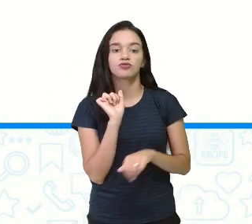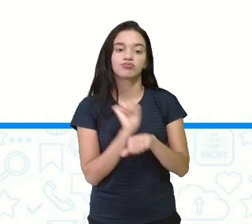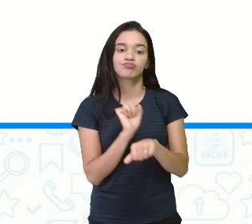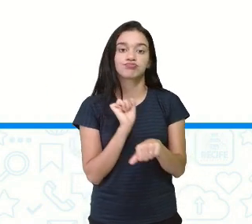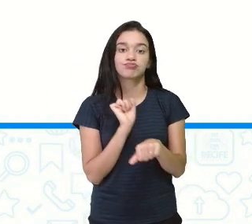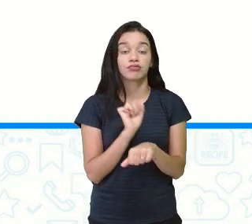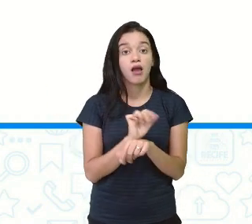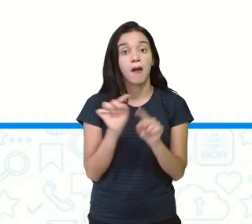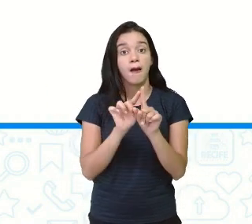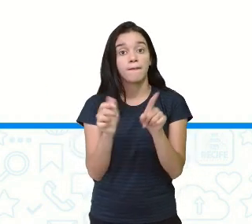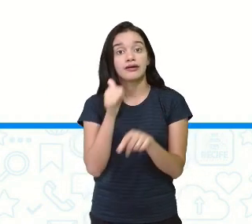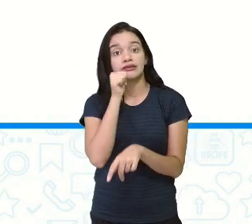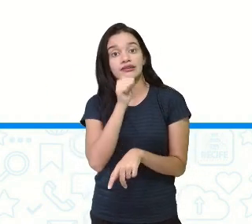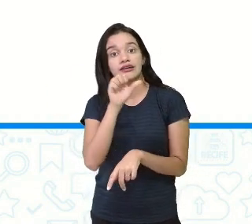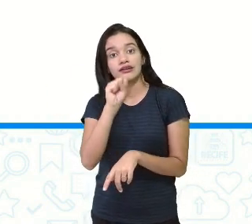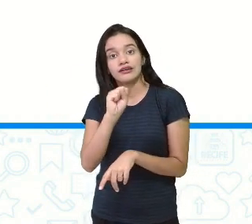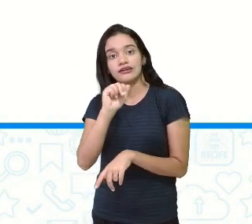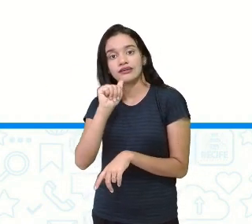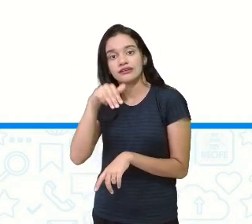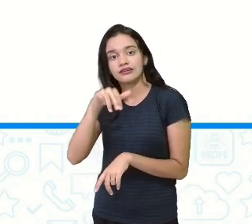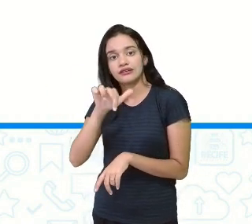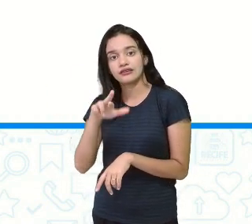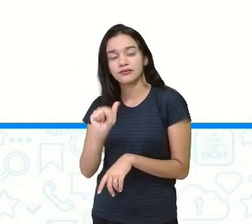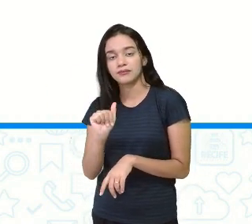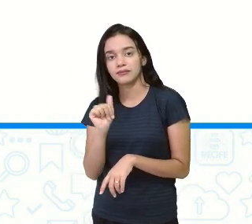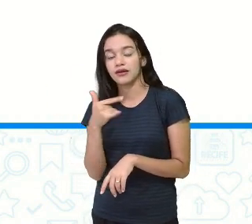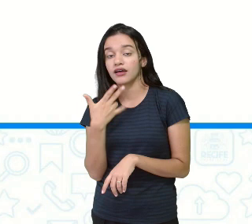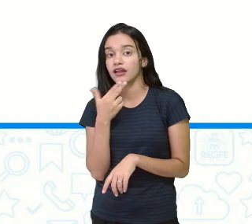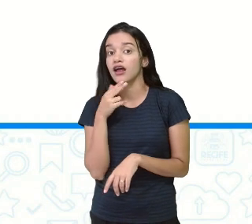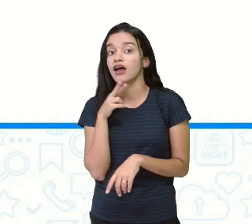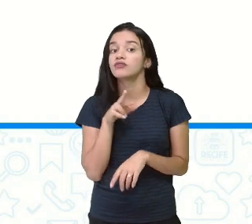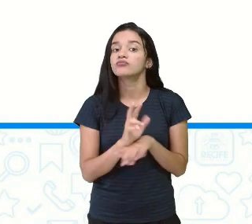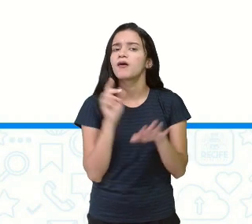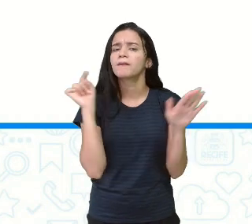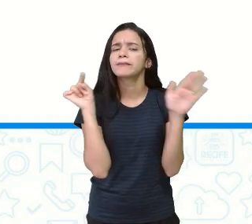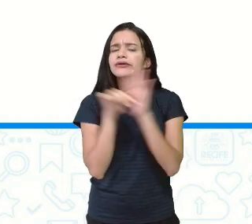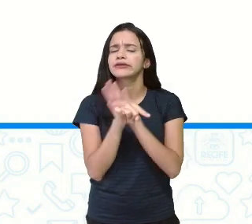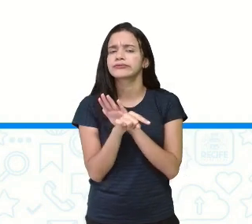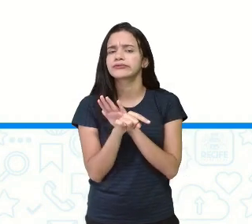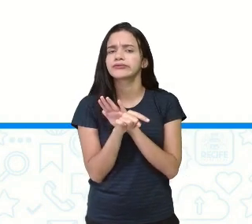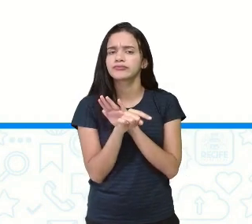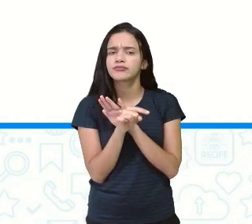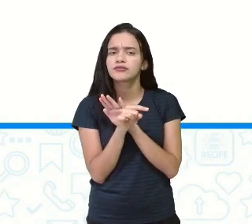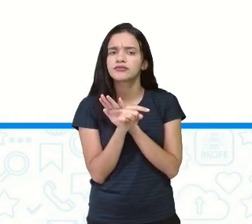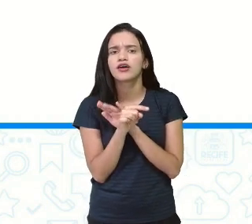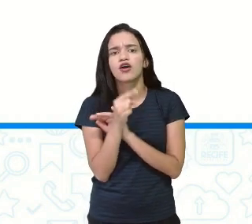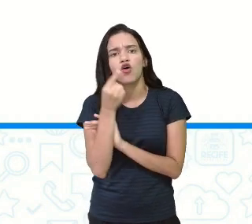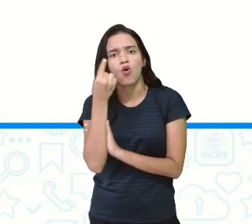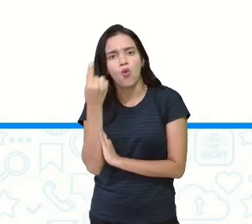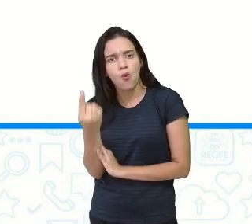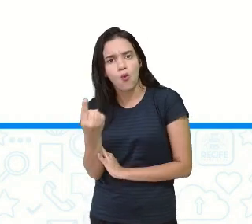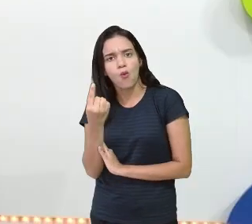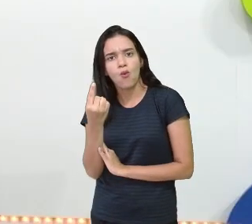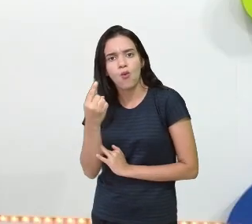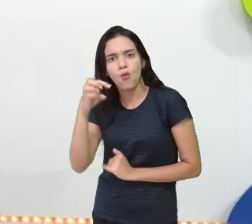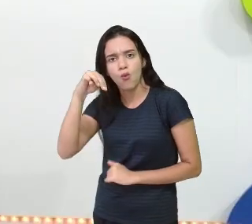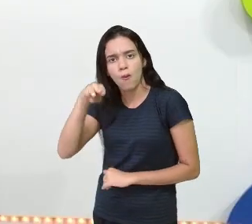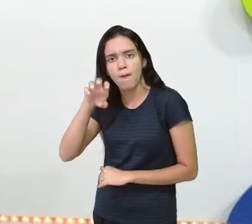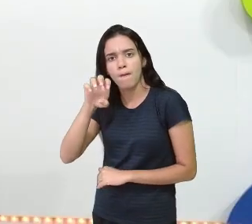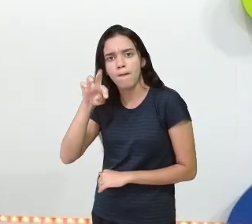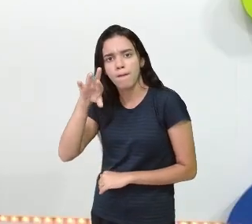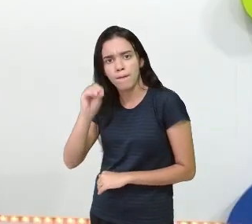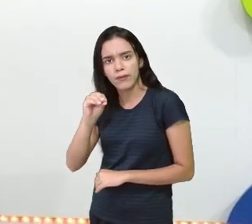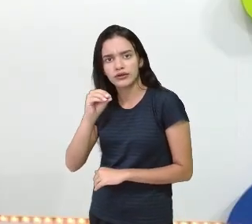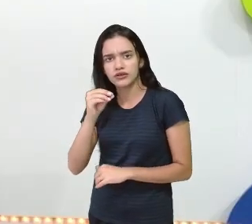a Samara, ela lançou uma pergunta ainda em relação à outra. Foi? Ela disse assim, 1 metro... é igual a 100